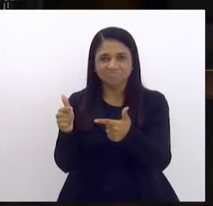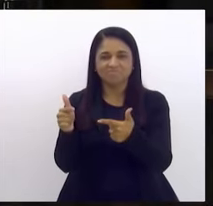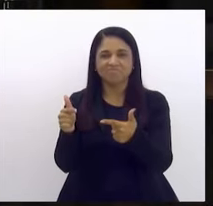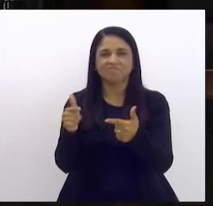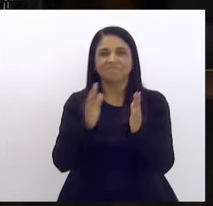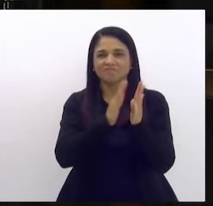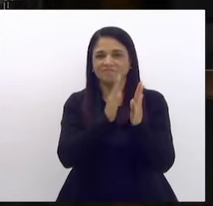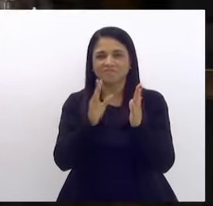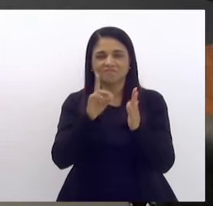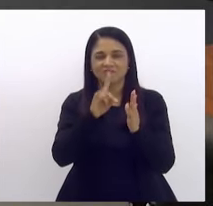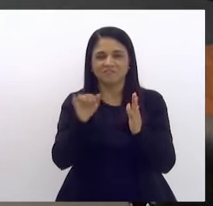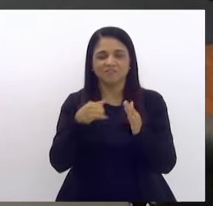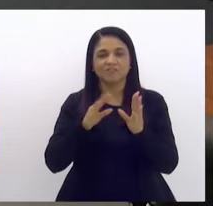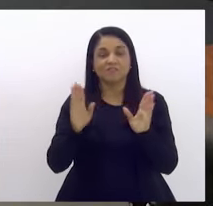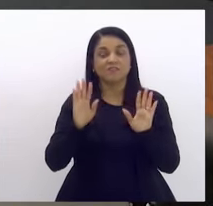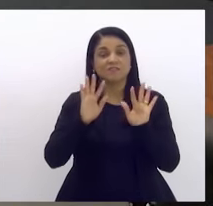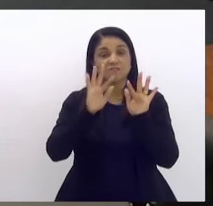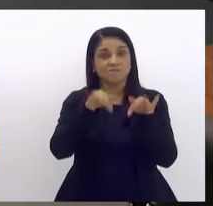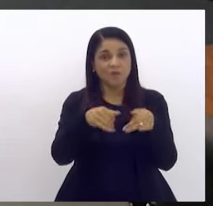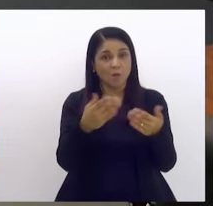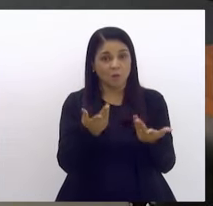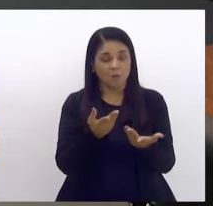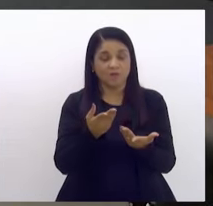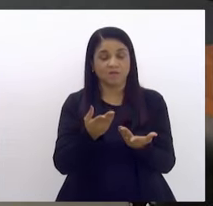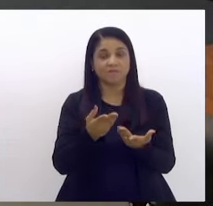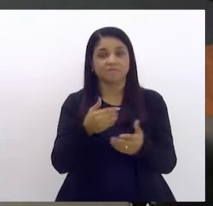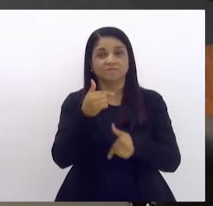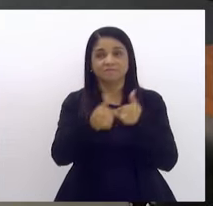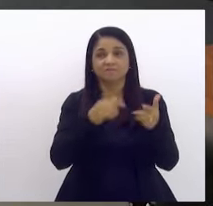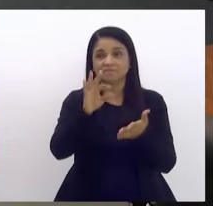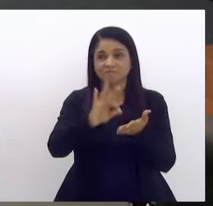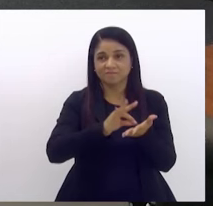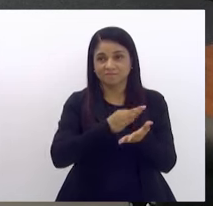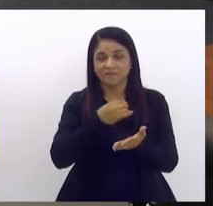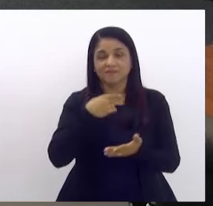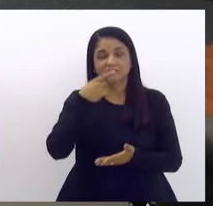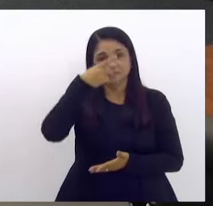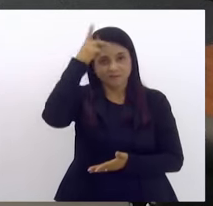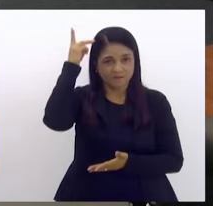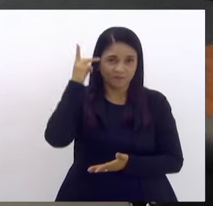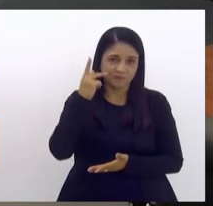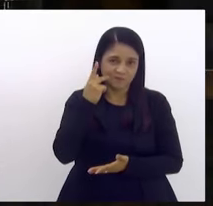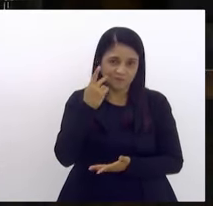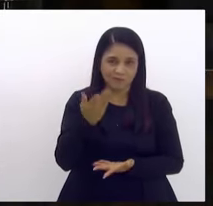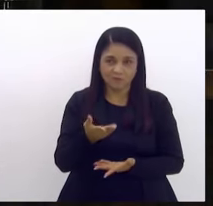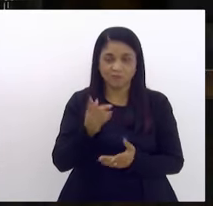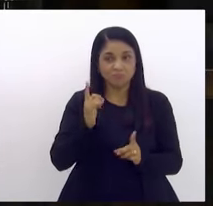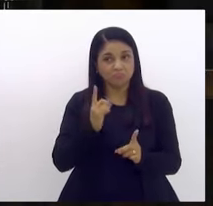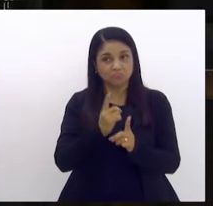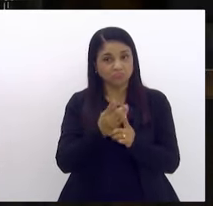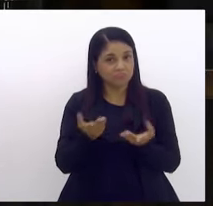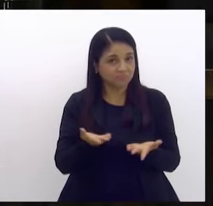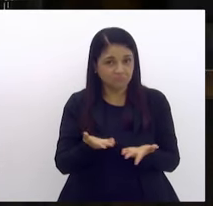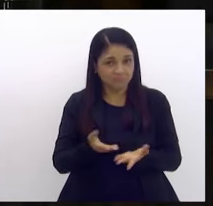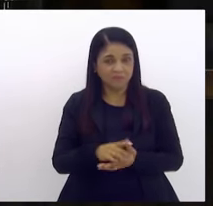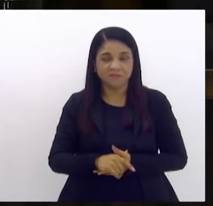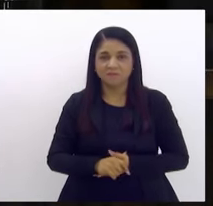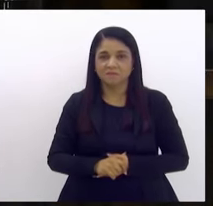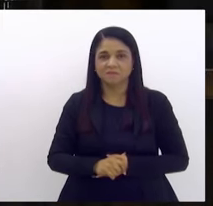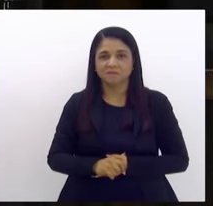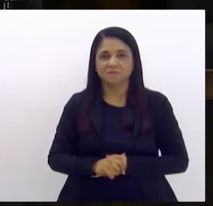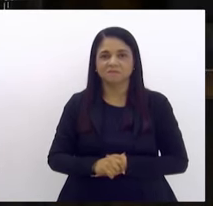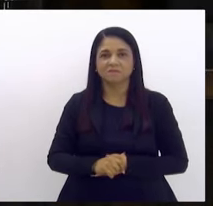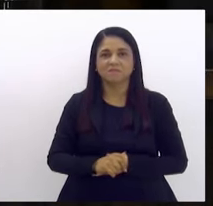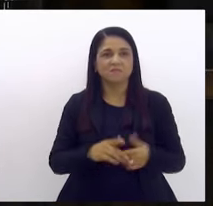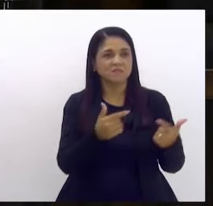na ordem do dia, passa o expediente final. Primeiro orador inscrito é o nobre deputado Luiz Paulo, não se encontrando presente. E não havendo